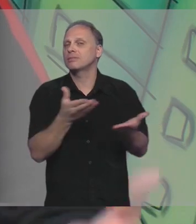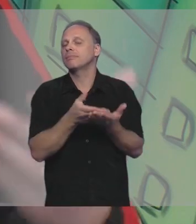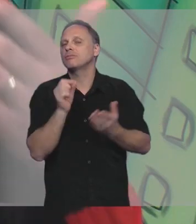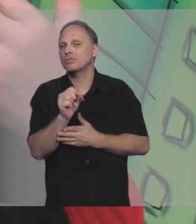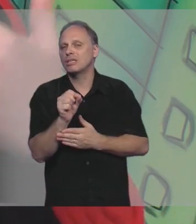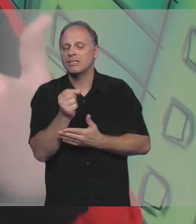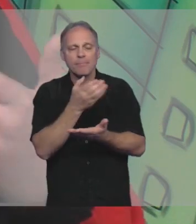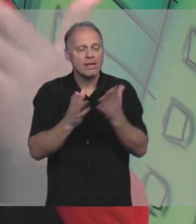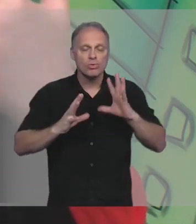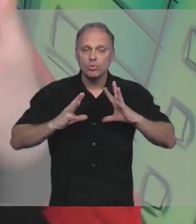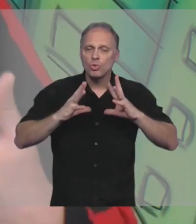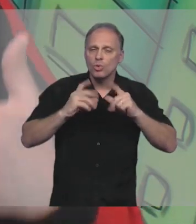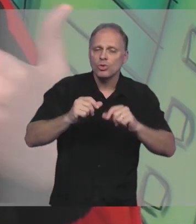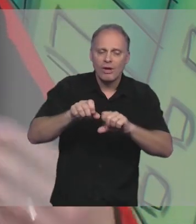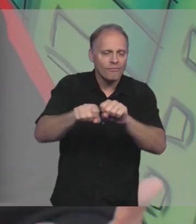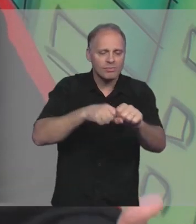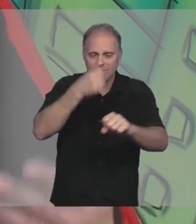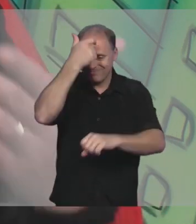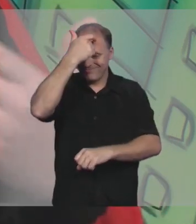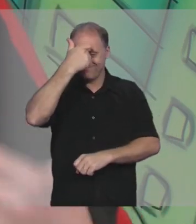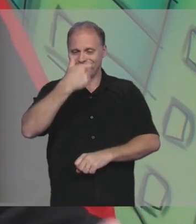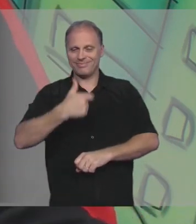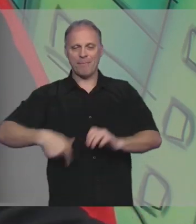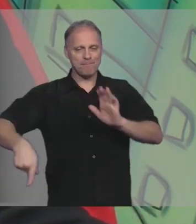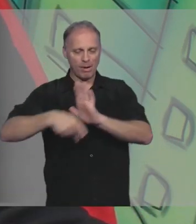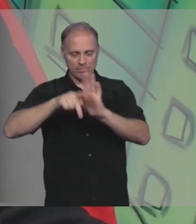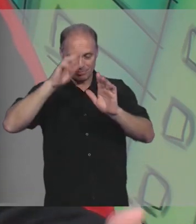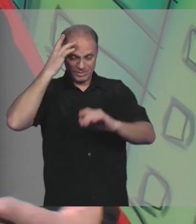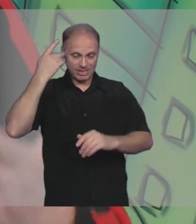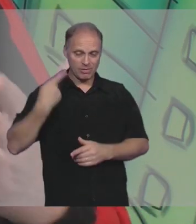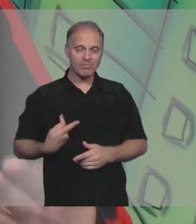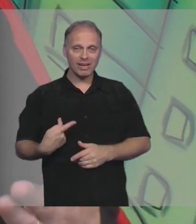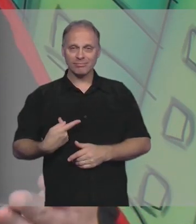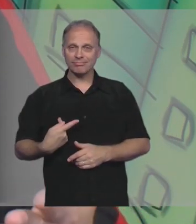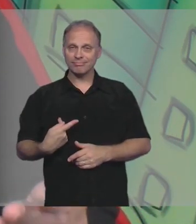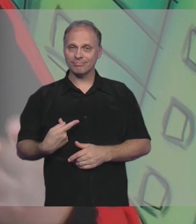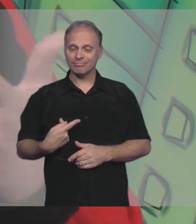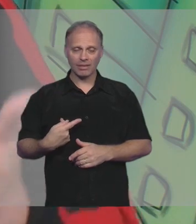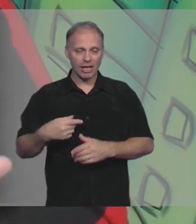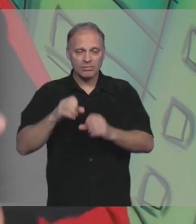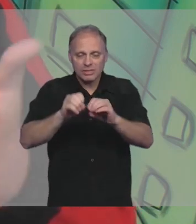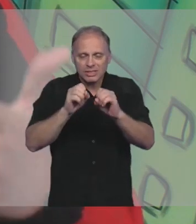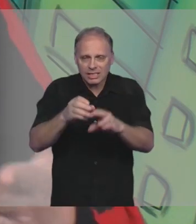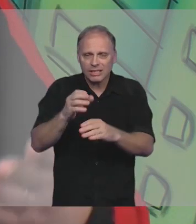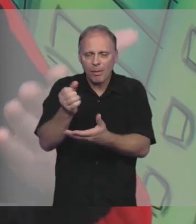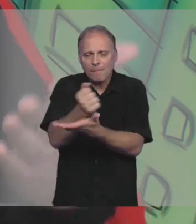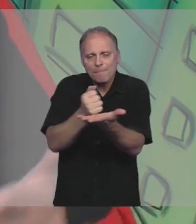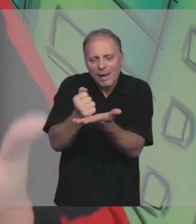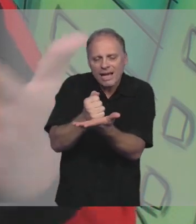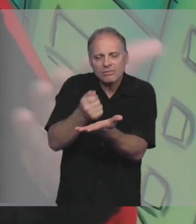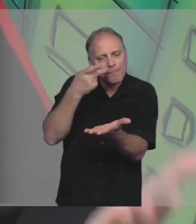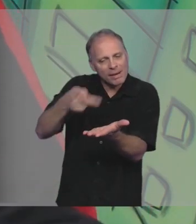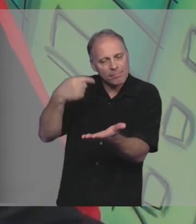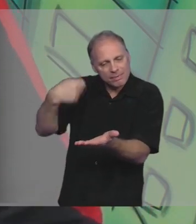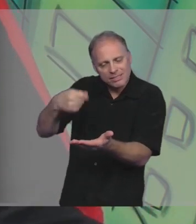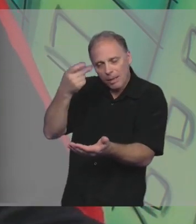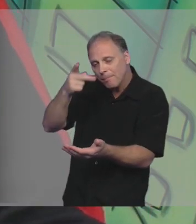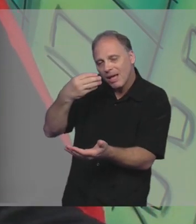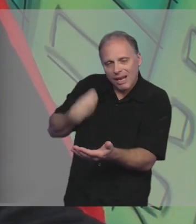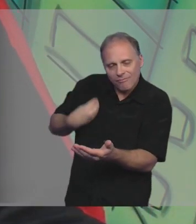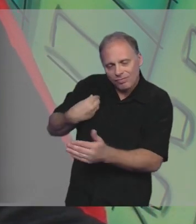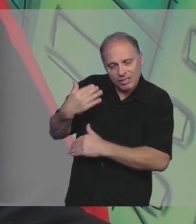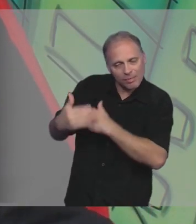perde toda a dimensão da formação do ser humano, do cidadão. A educação básica é a base para que ele precisa para a sua